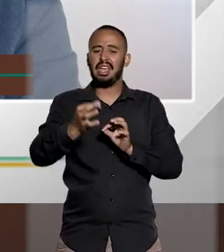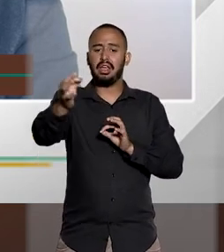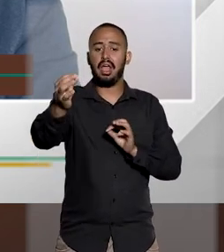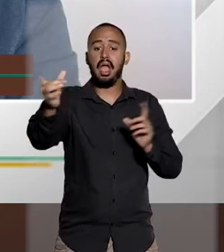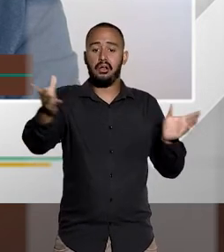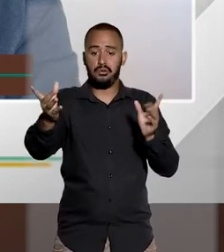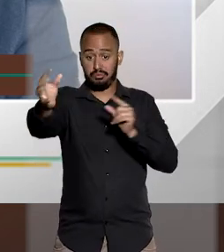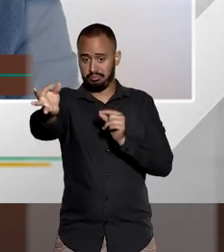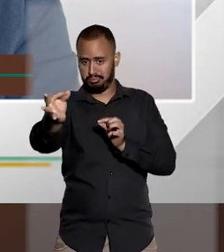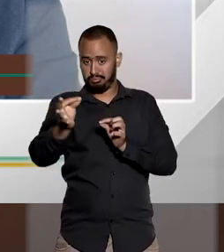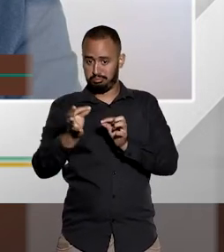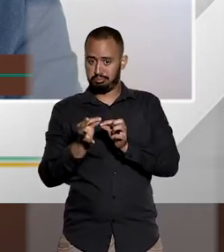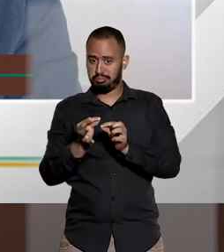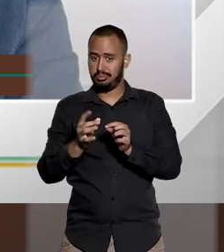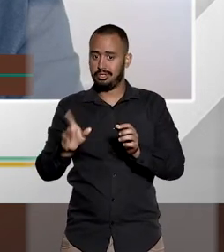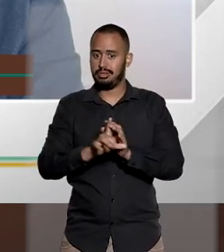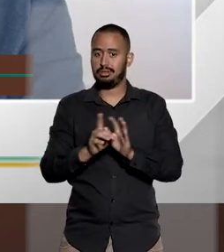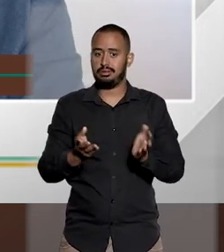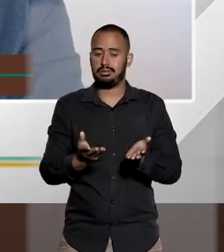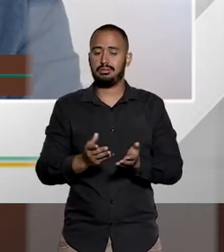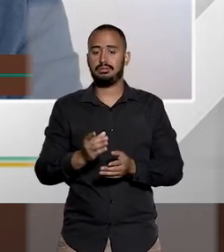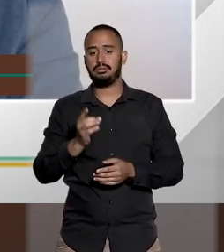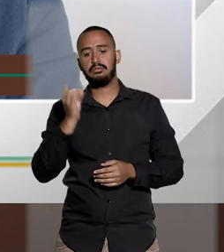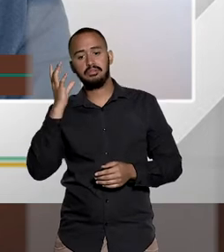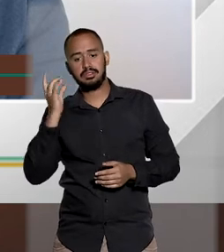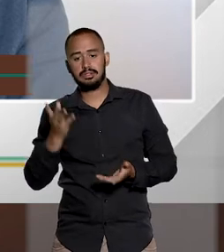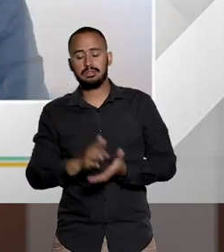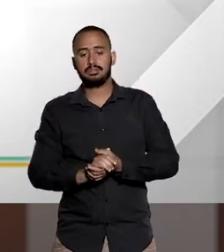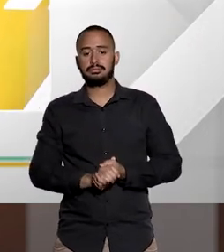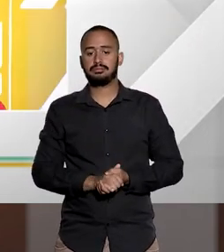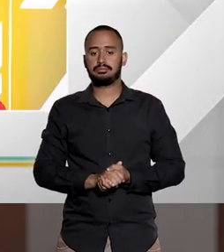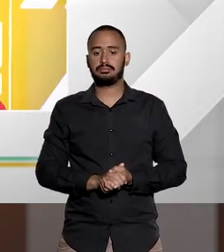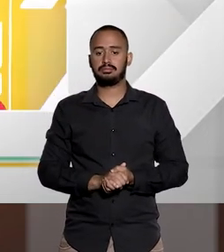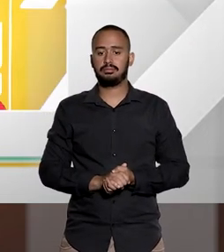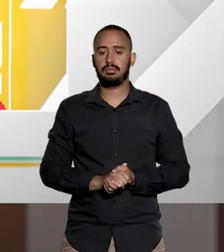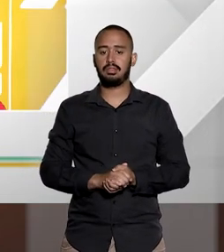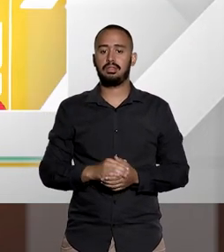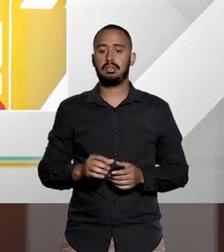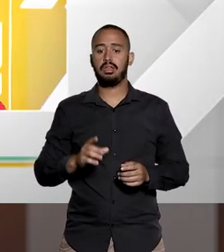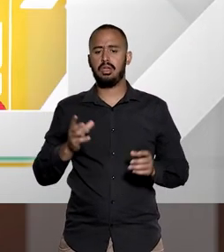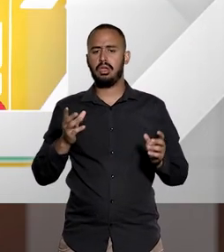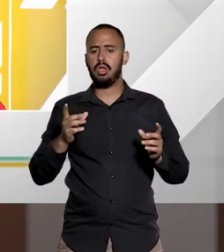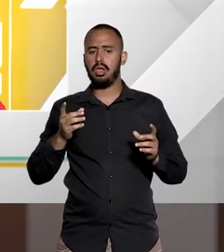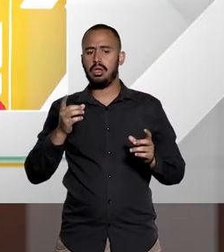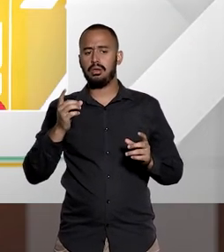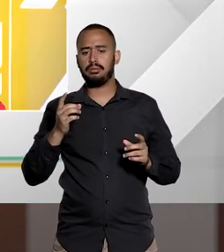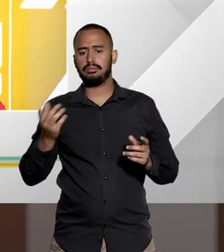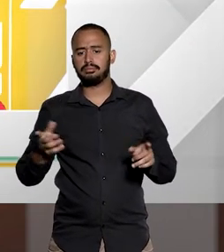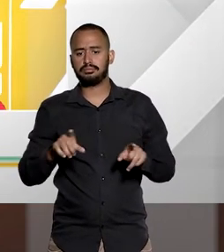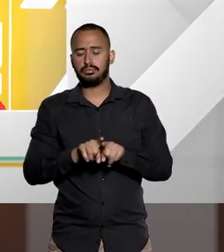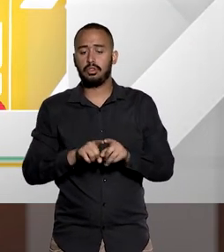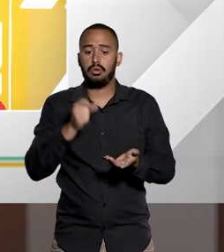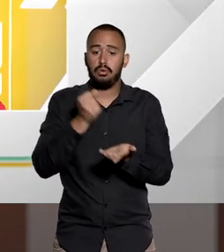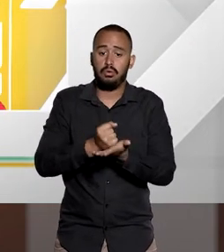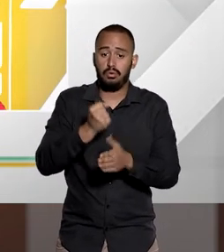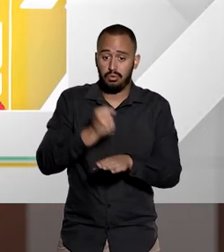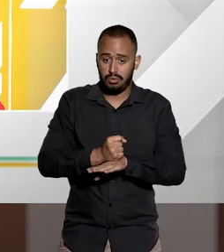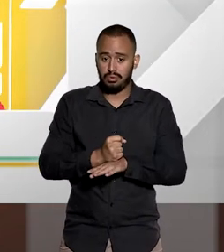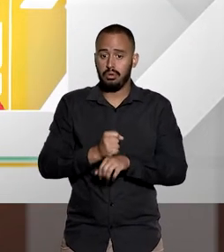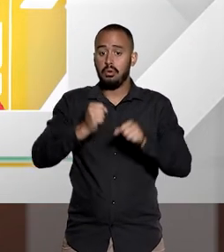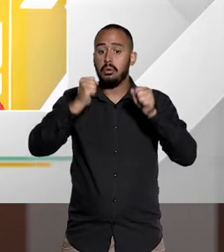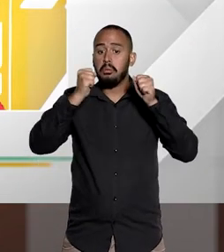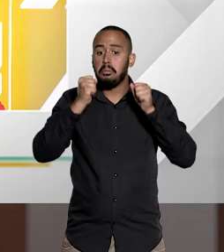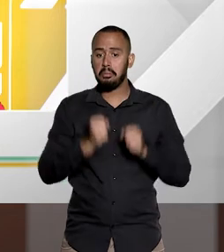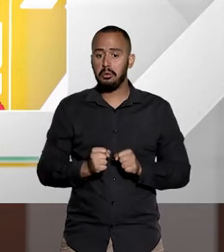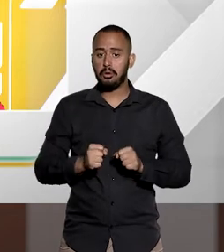estendido, mas com uma solução um pouco distinta. É uma solução mais drástica, né? Porque o contratado pode